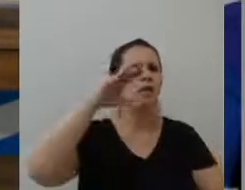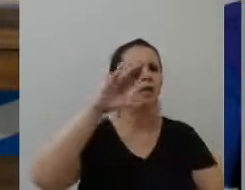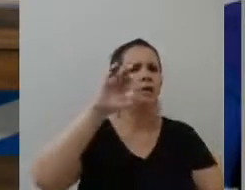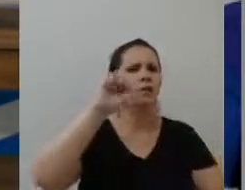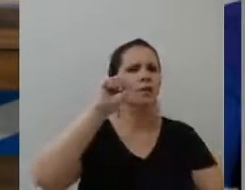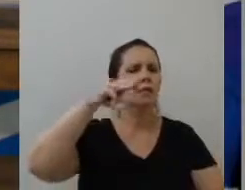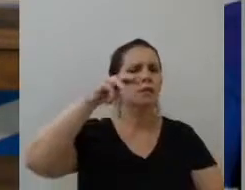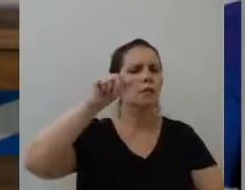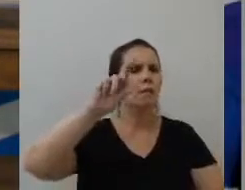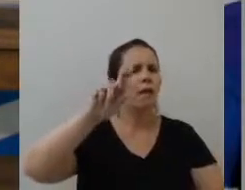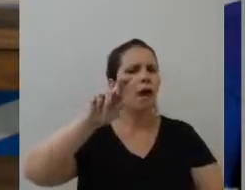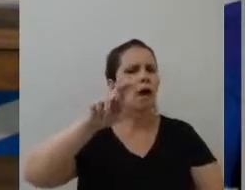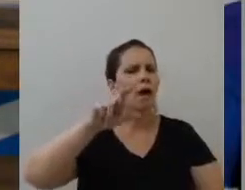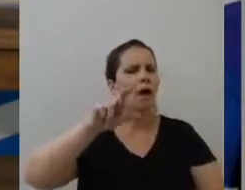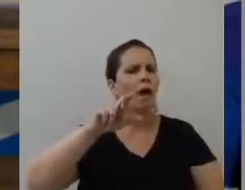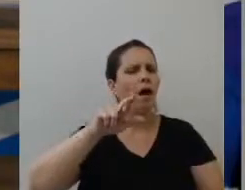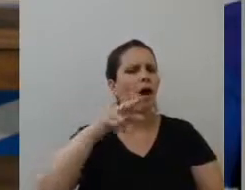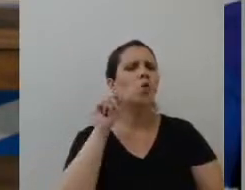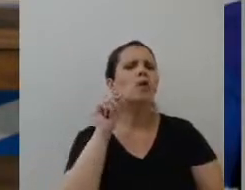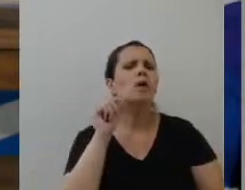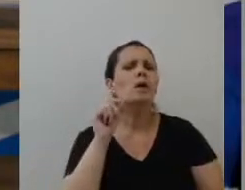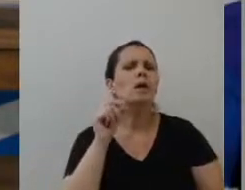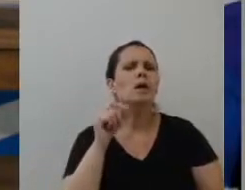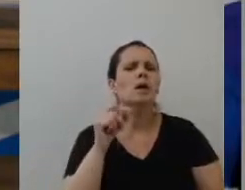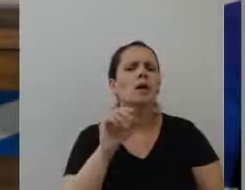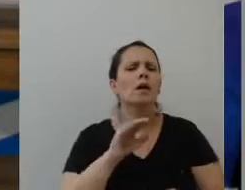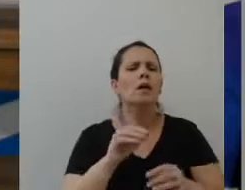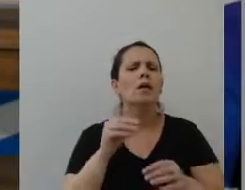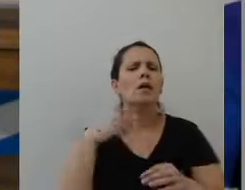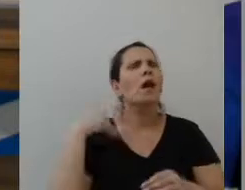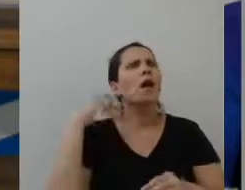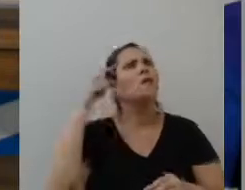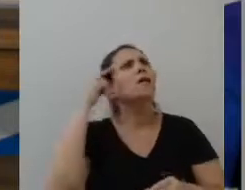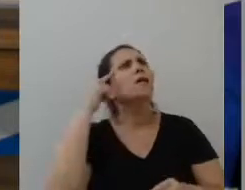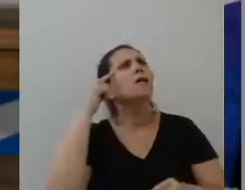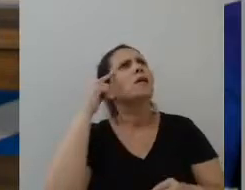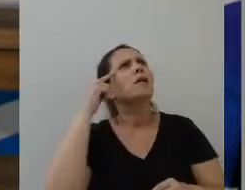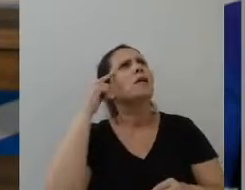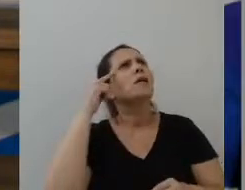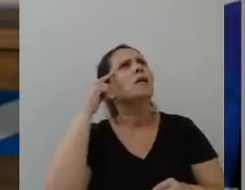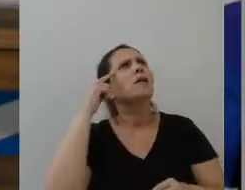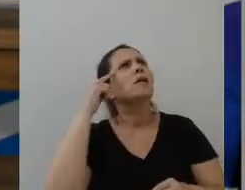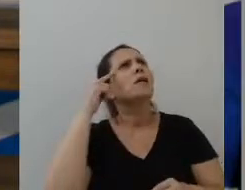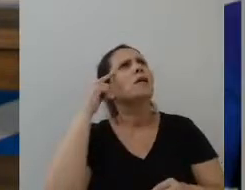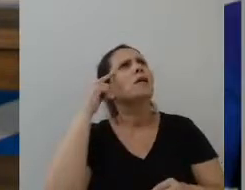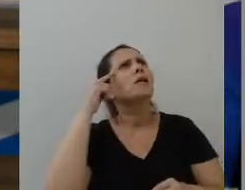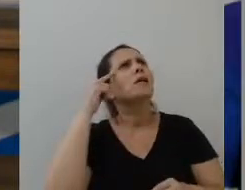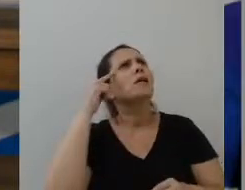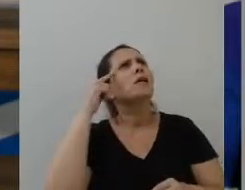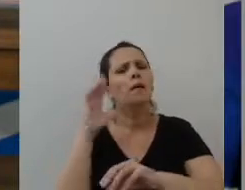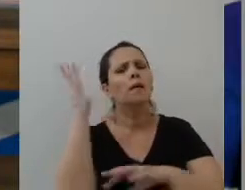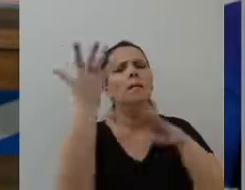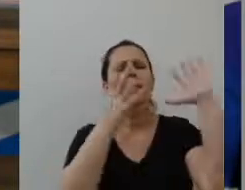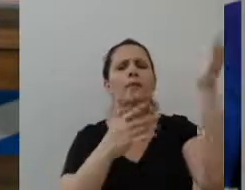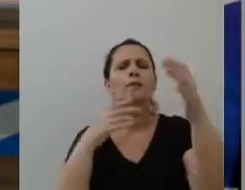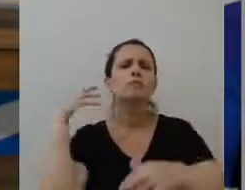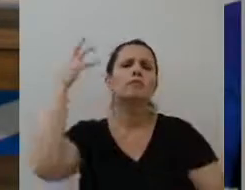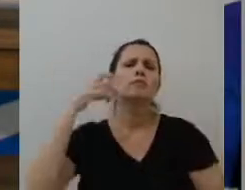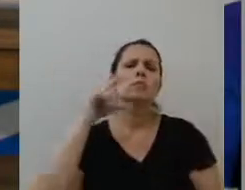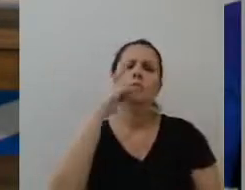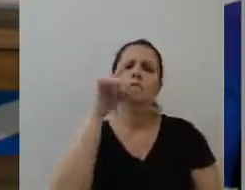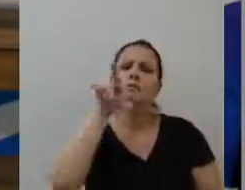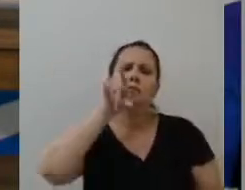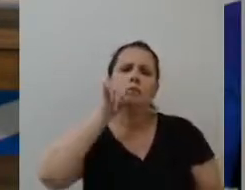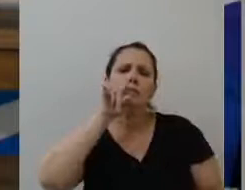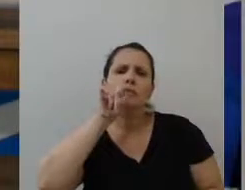noite, mais prazer encontro eu lá, é como se ele se transportasse, né, de Portugal para o Brasil, né? Minha terra tem palmeiras onde canta o sabiá. Essa ideia dessa